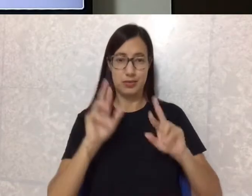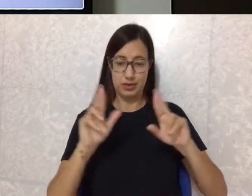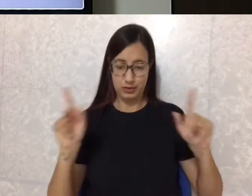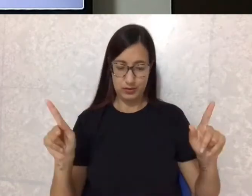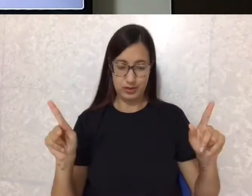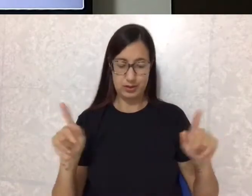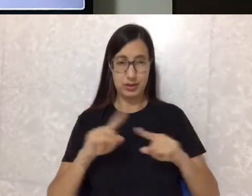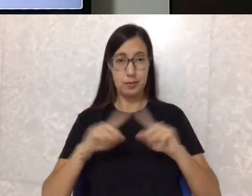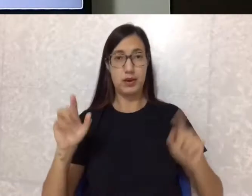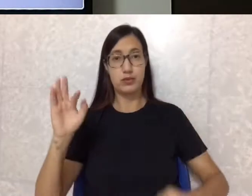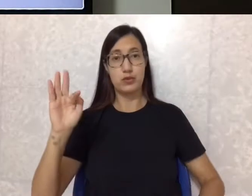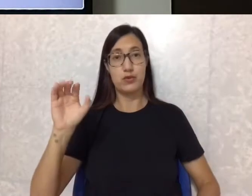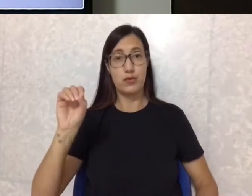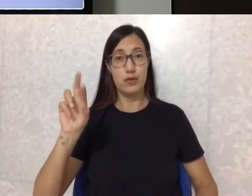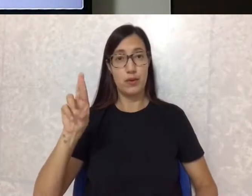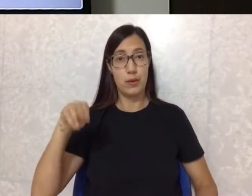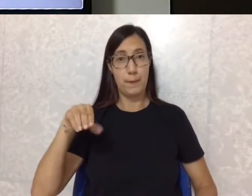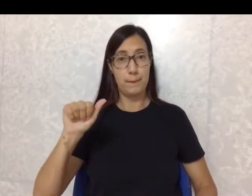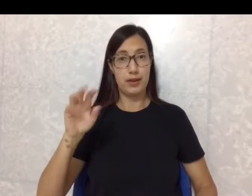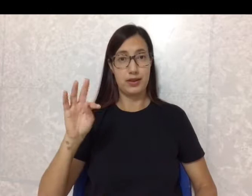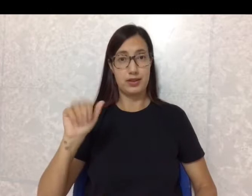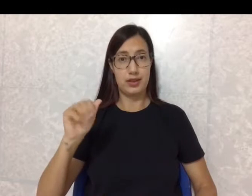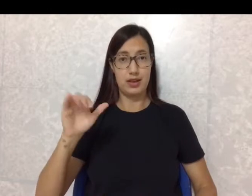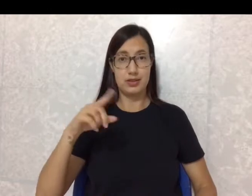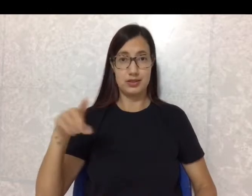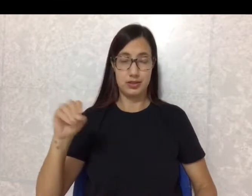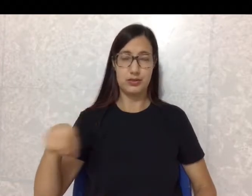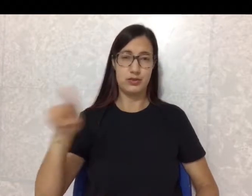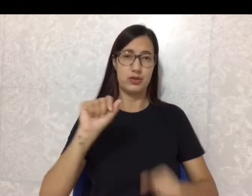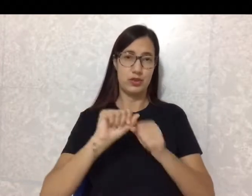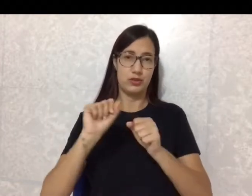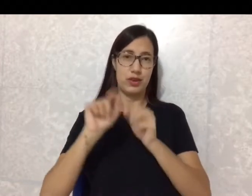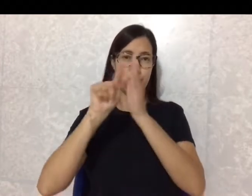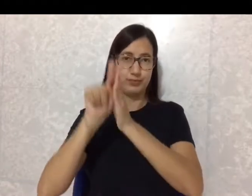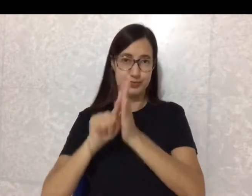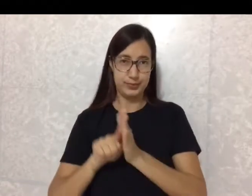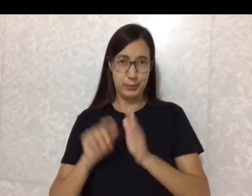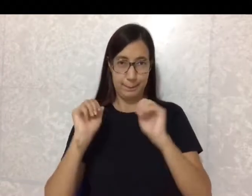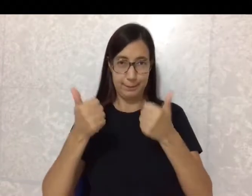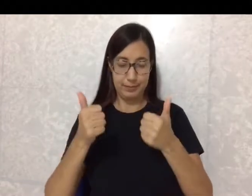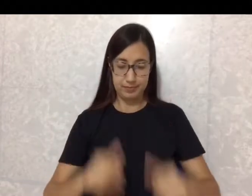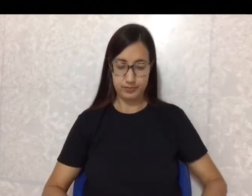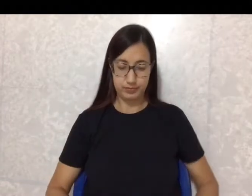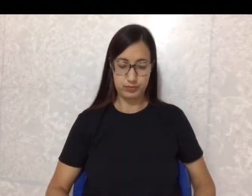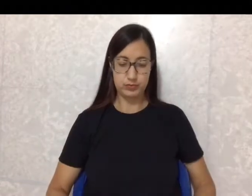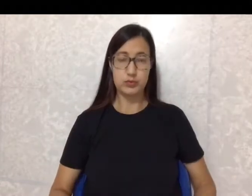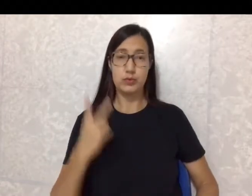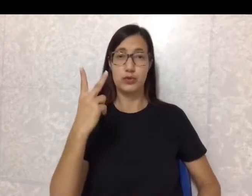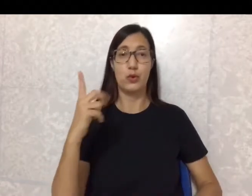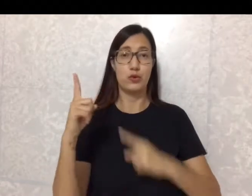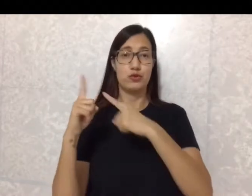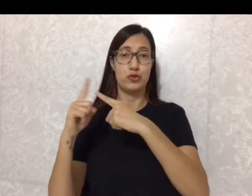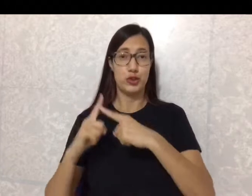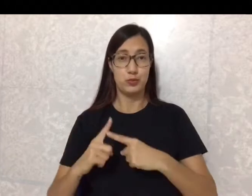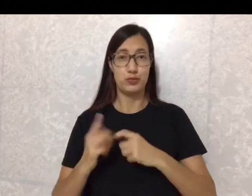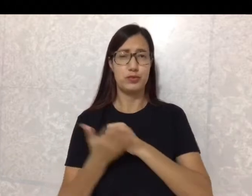formatação eu deixo para vocês fazerem essa consulta, tá? Então, assim, existem os dois tipos básicos de citação que a gente vê com mais frequência, é a